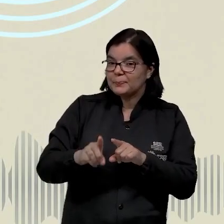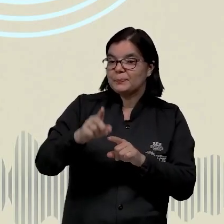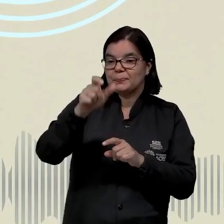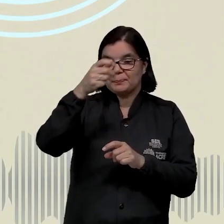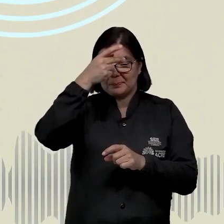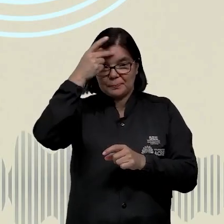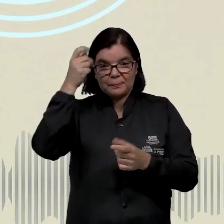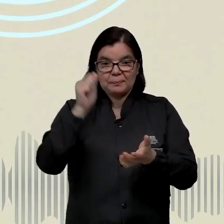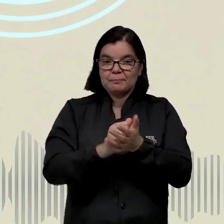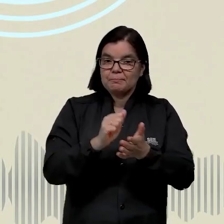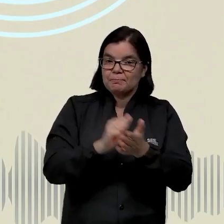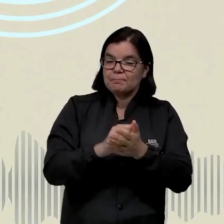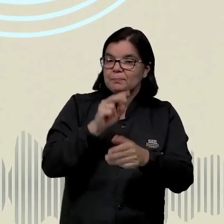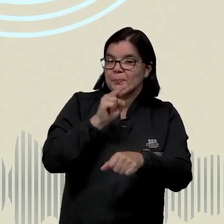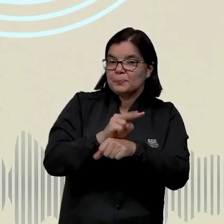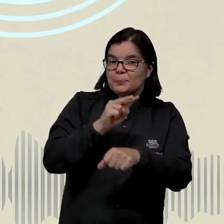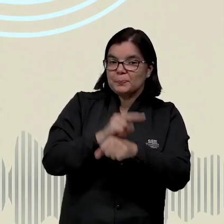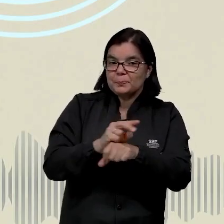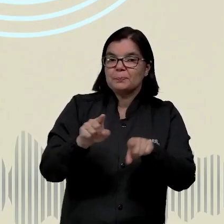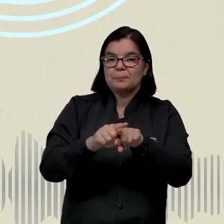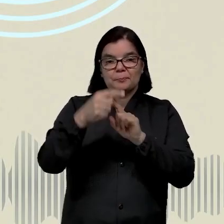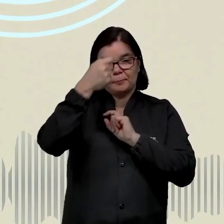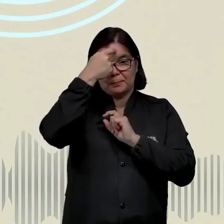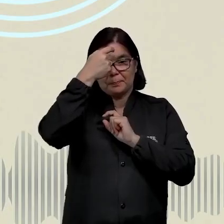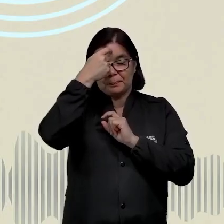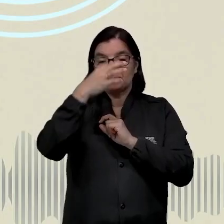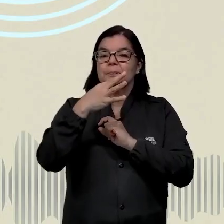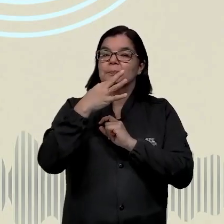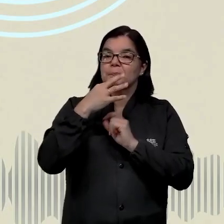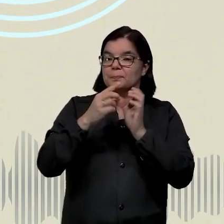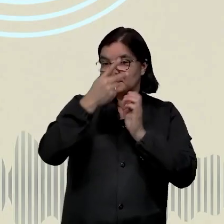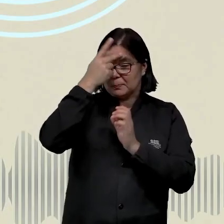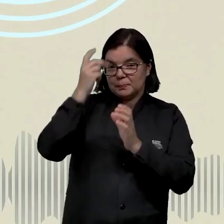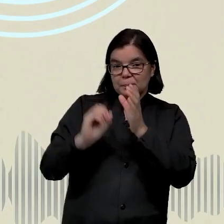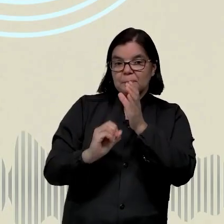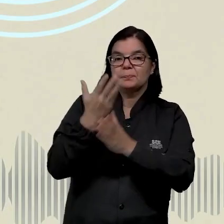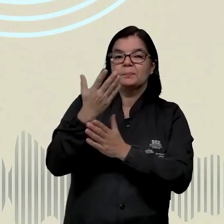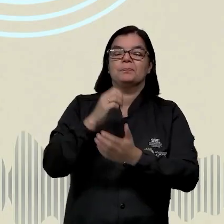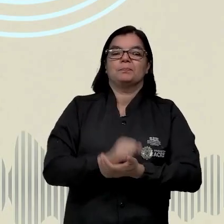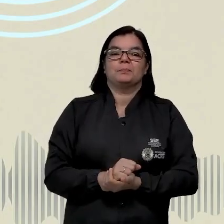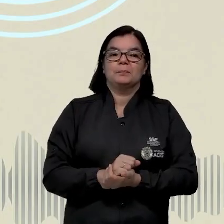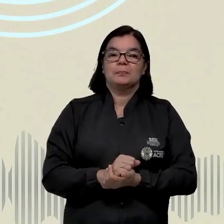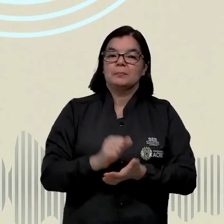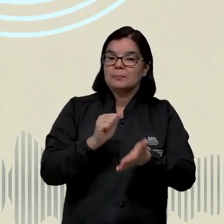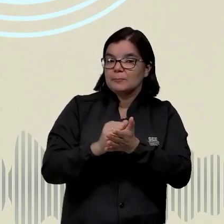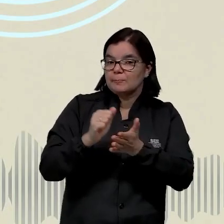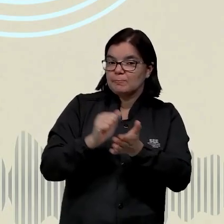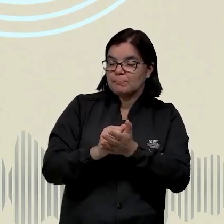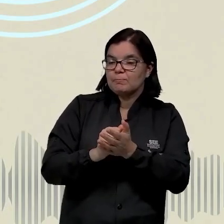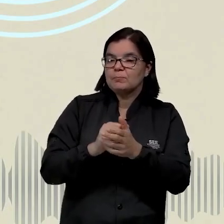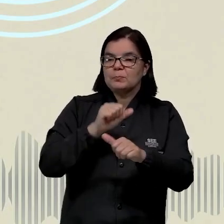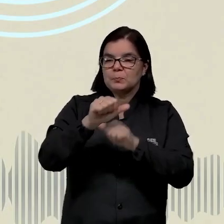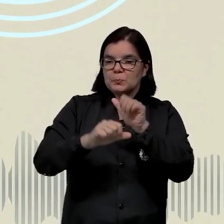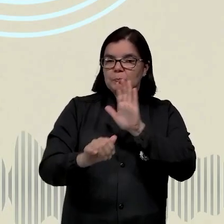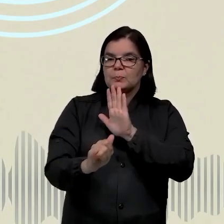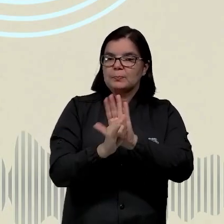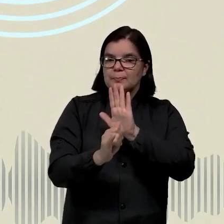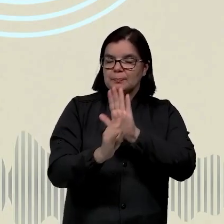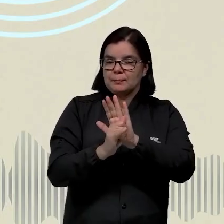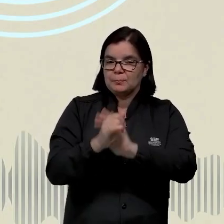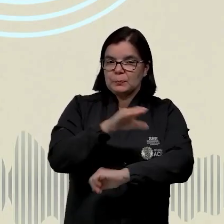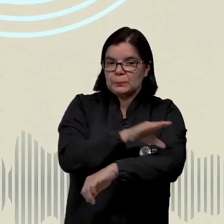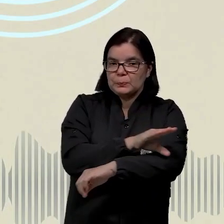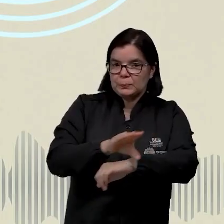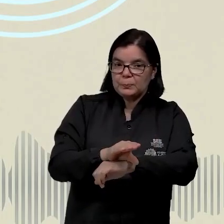autorais protegidos, né, a propriedade intelectual e o reconhecimento de quem criou. As obras autorais, elas moldam a